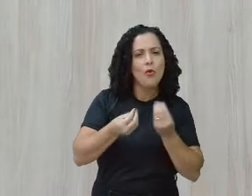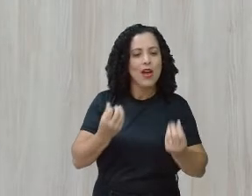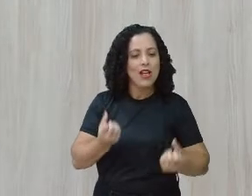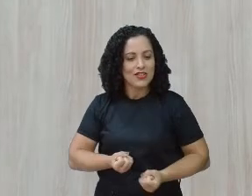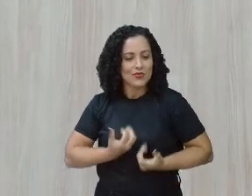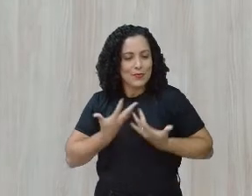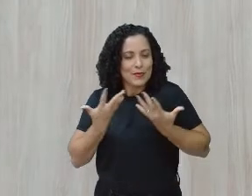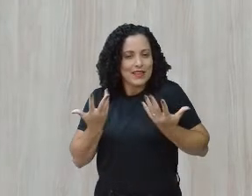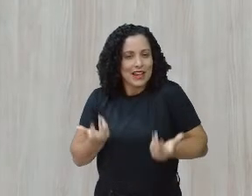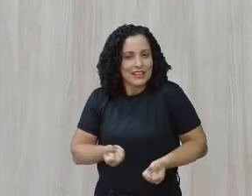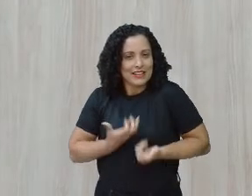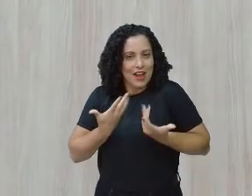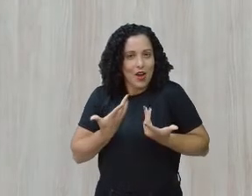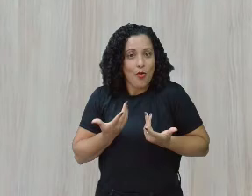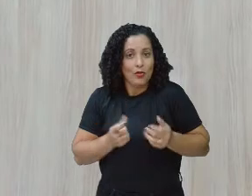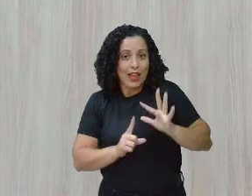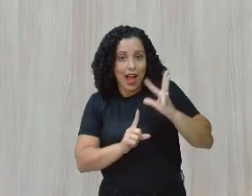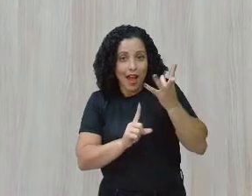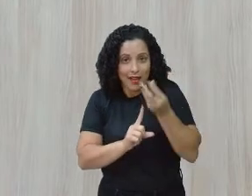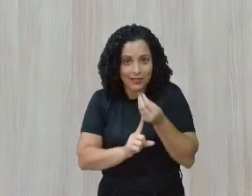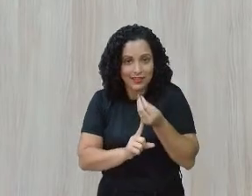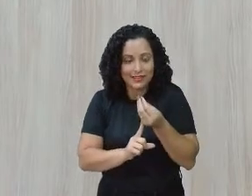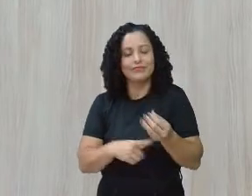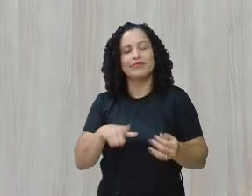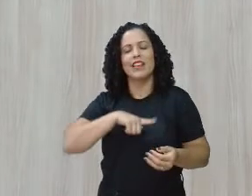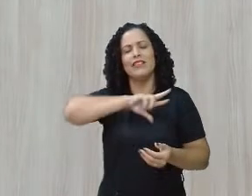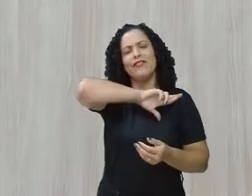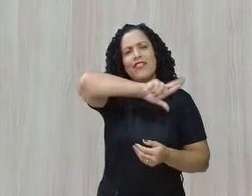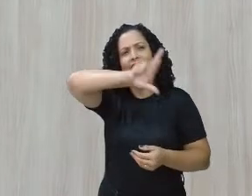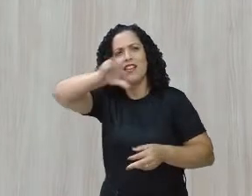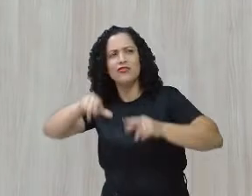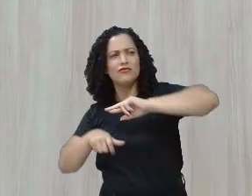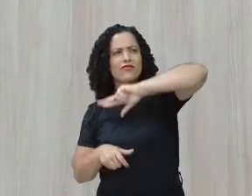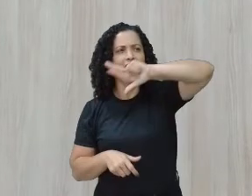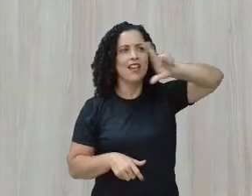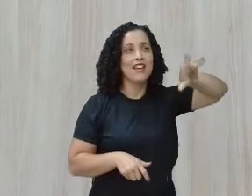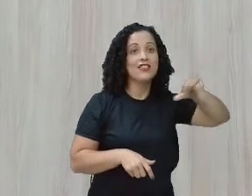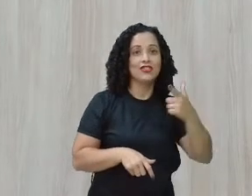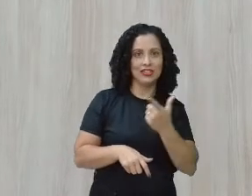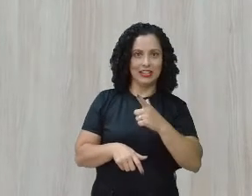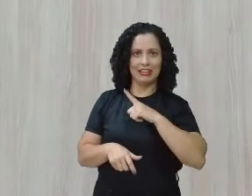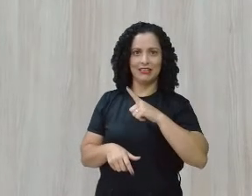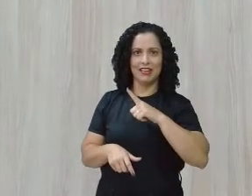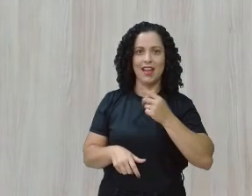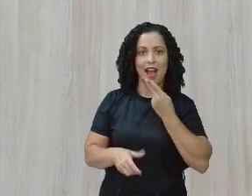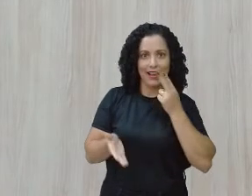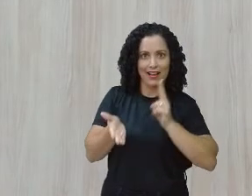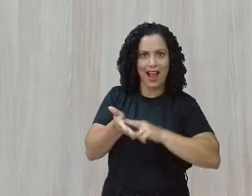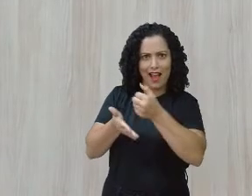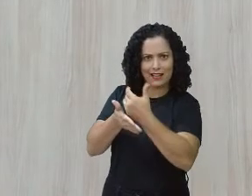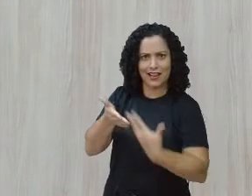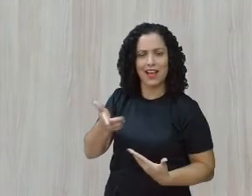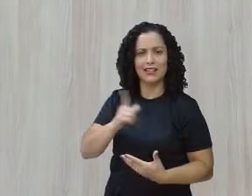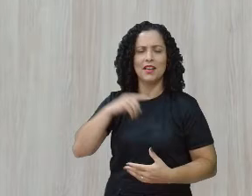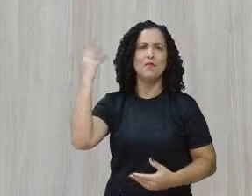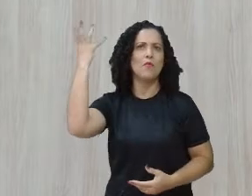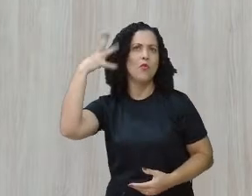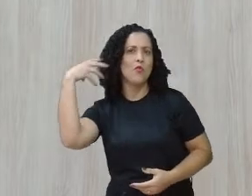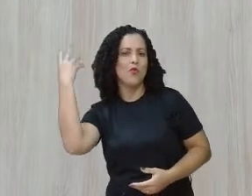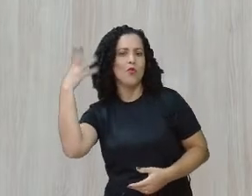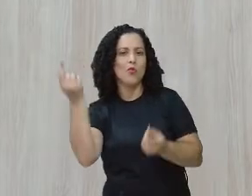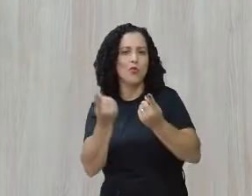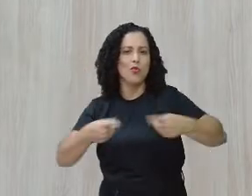né? A gente tem muita coisa sendo produzida aí, citando a carta, música, textos literários, então